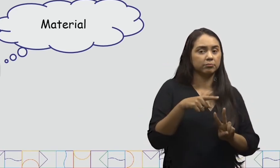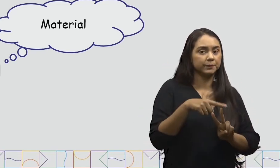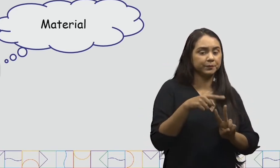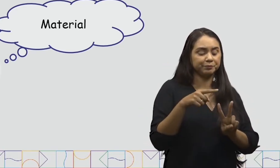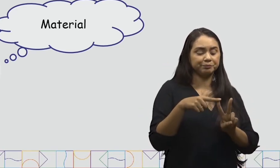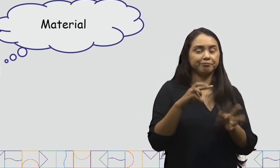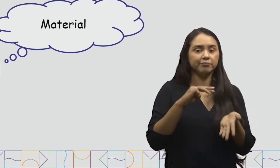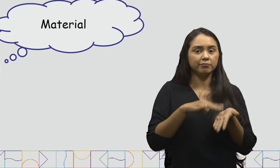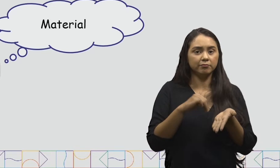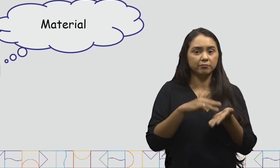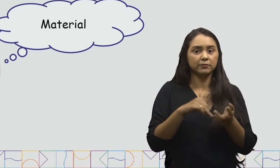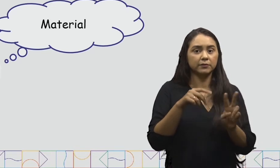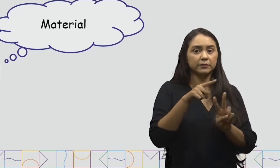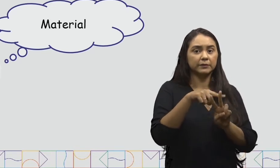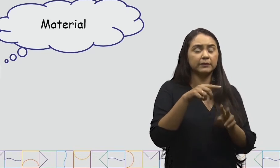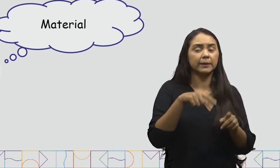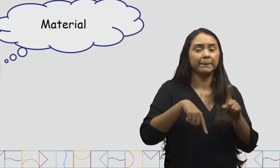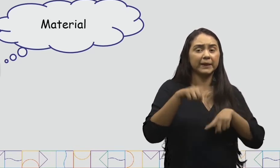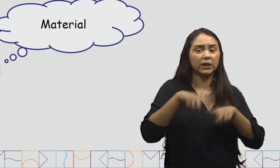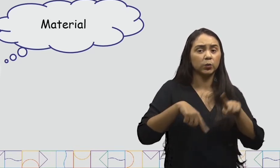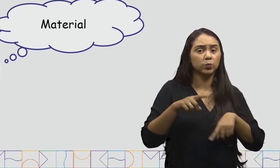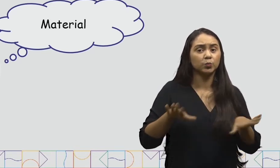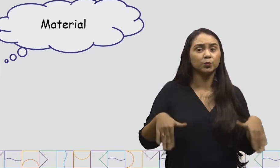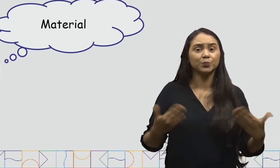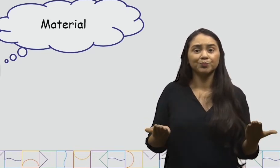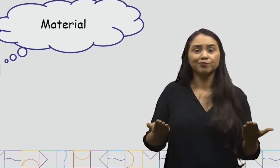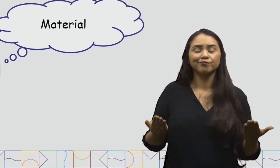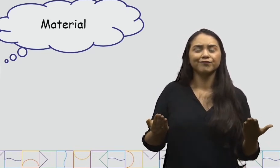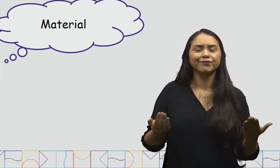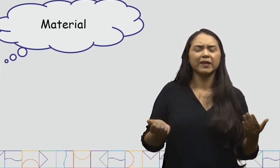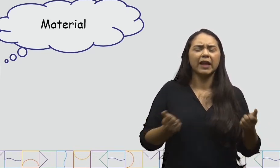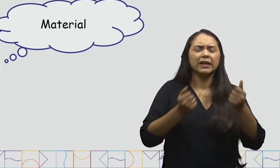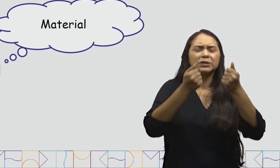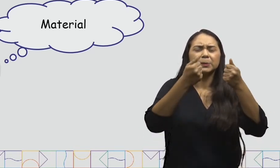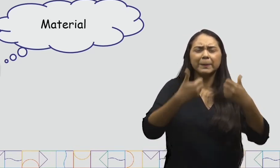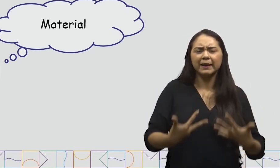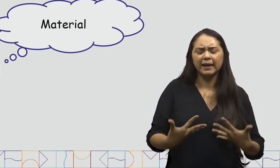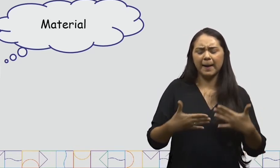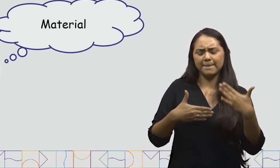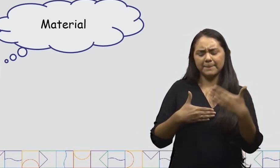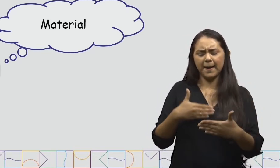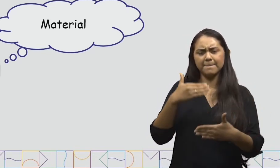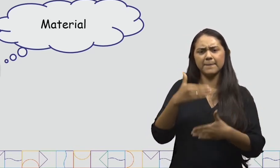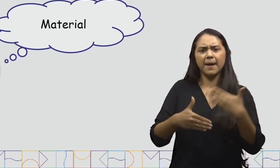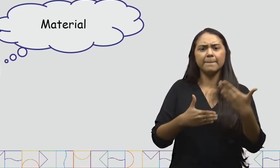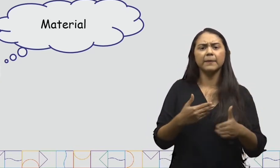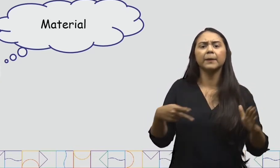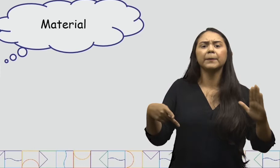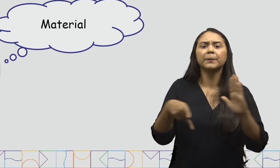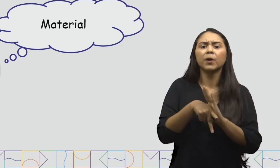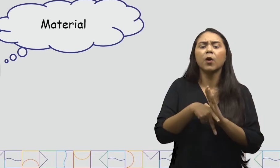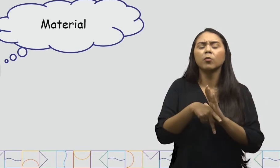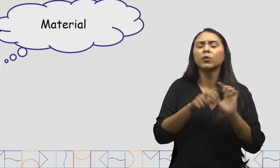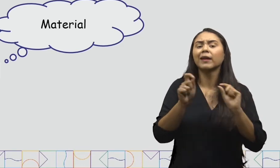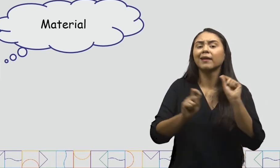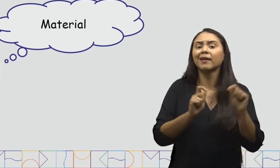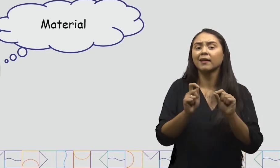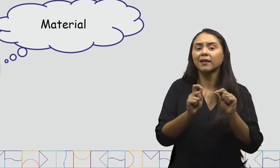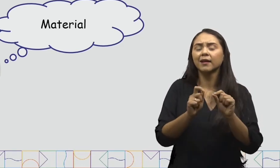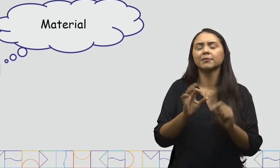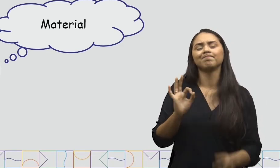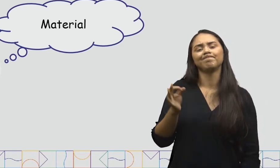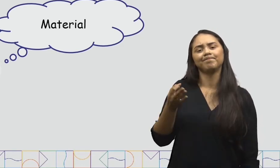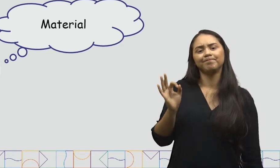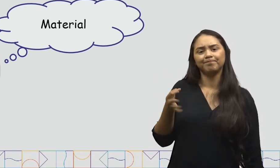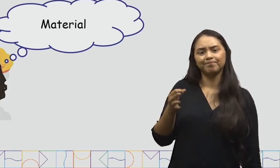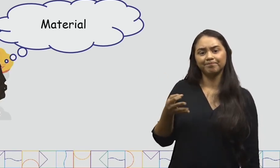opções, método e material. Relatar o passo a passo é uma tarefa de quem?